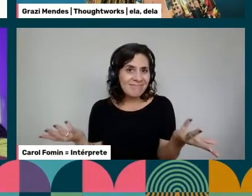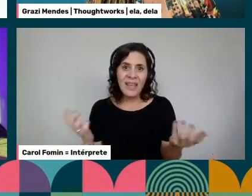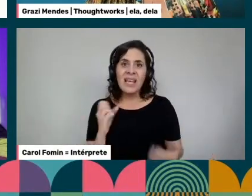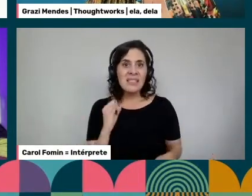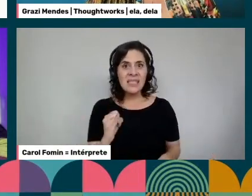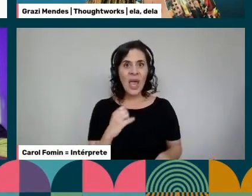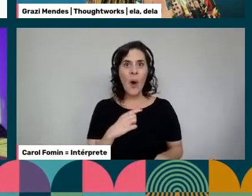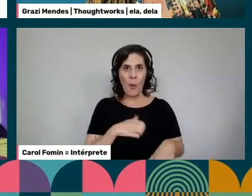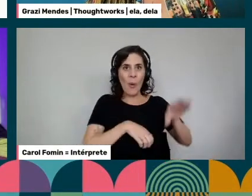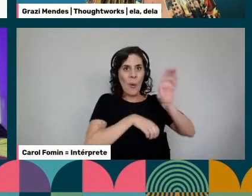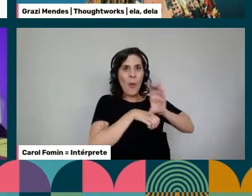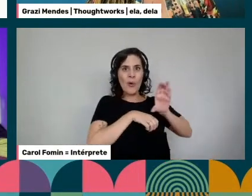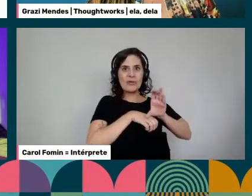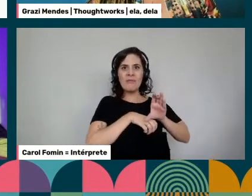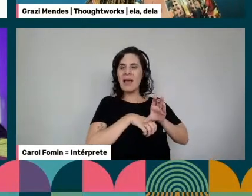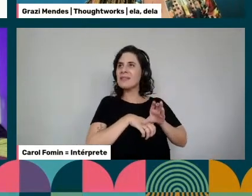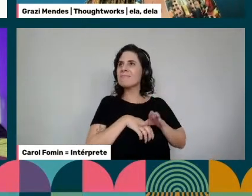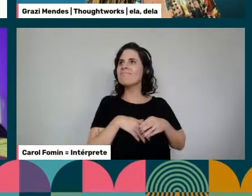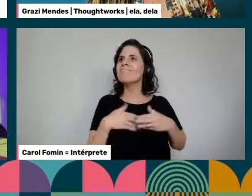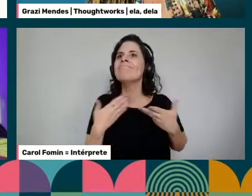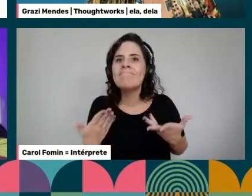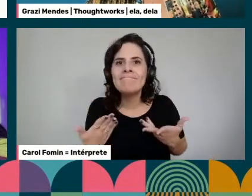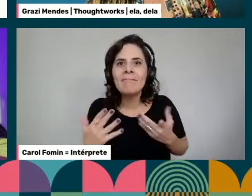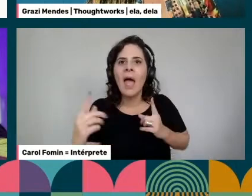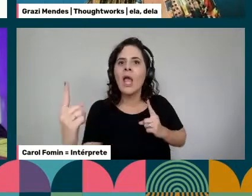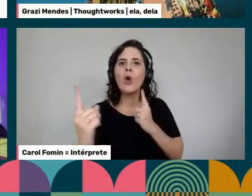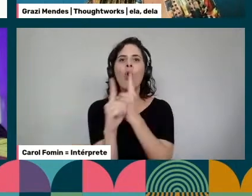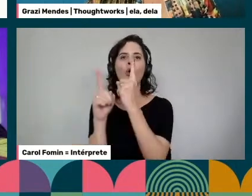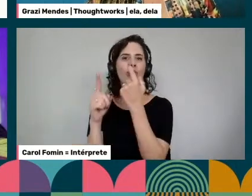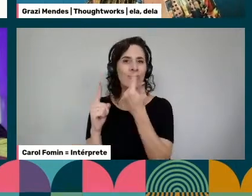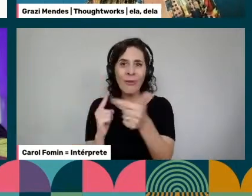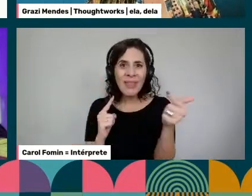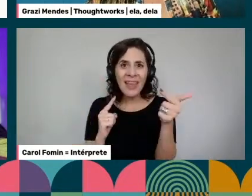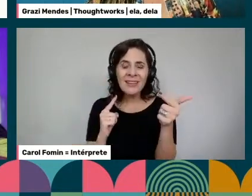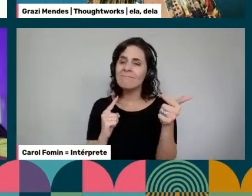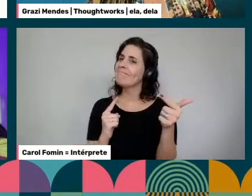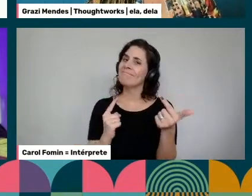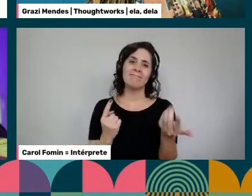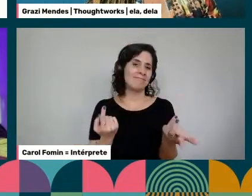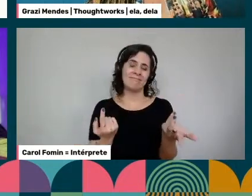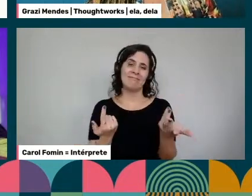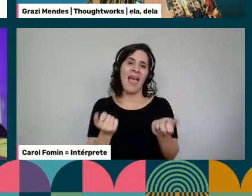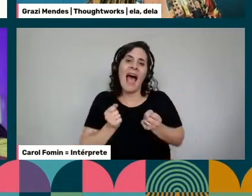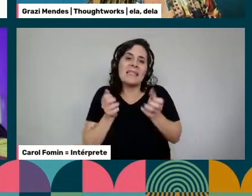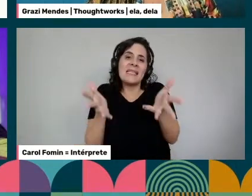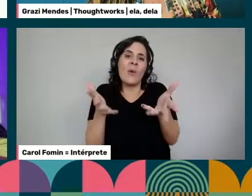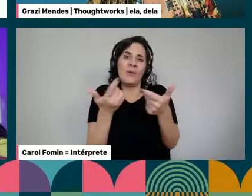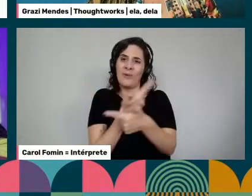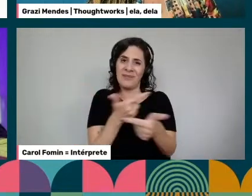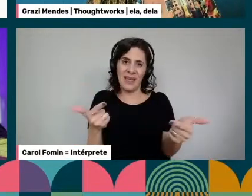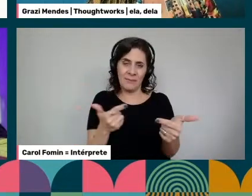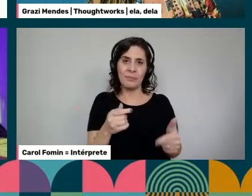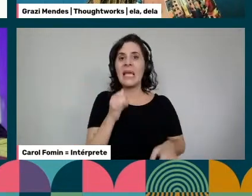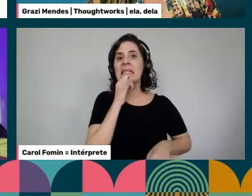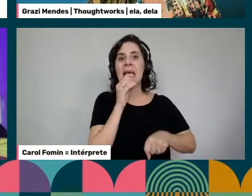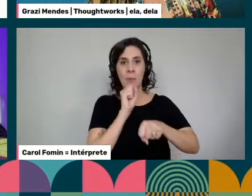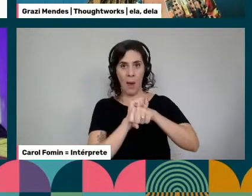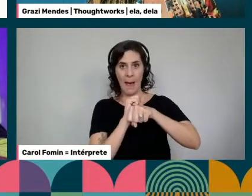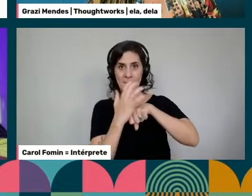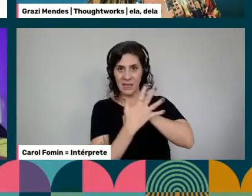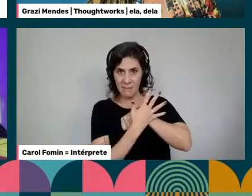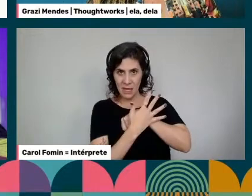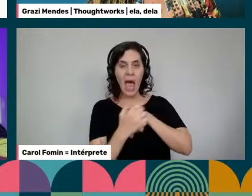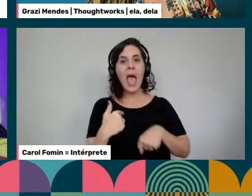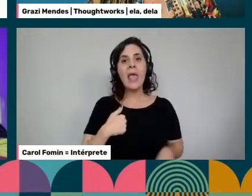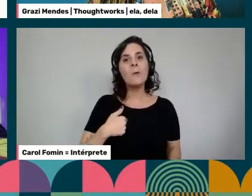cara com ninguém, eu não coloco em prática, né? Então, eu brinco, no meio da pandemia eu fui aprender Libras